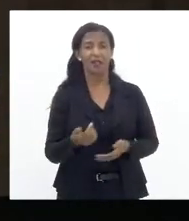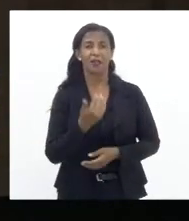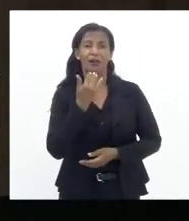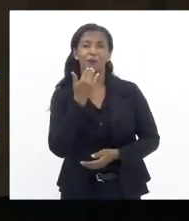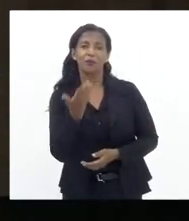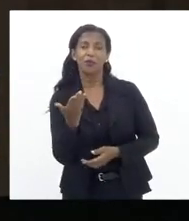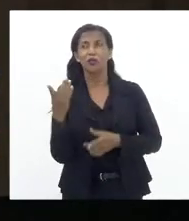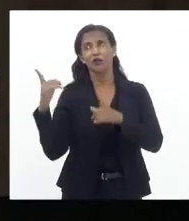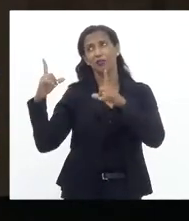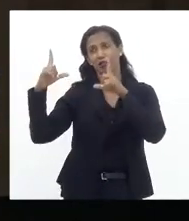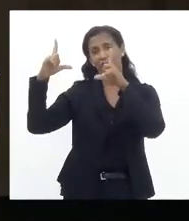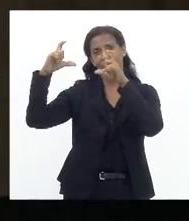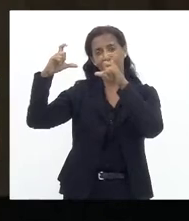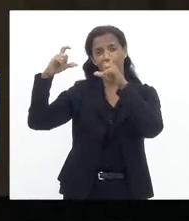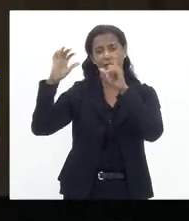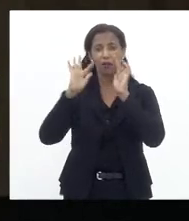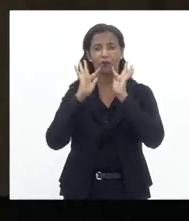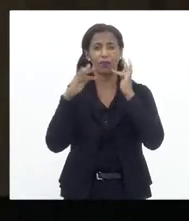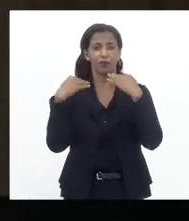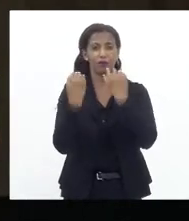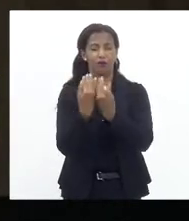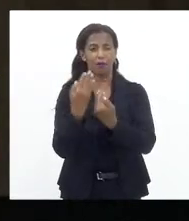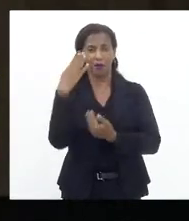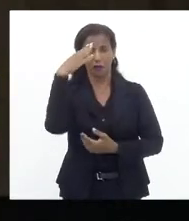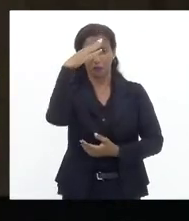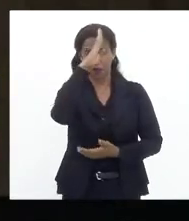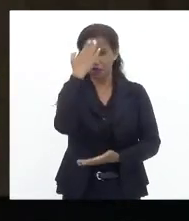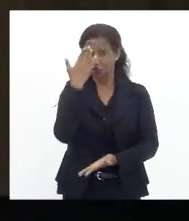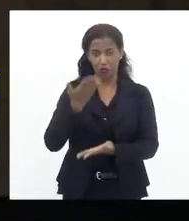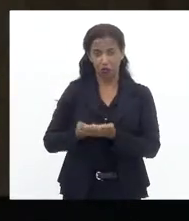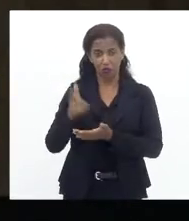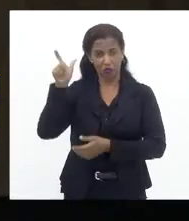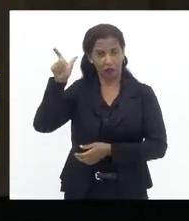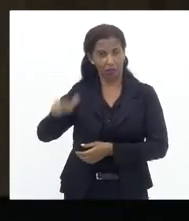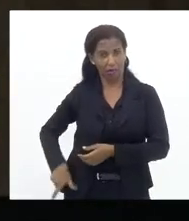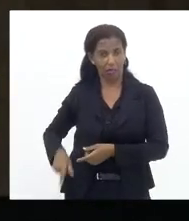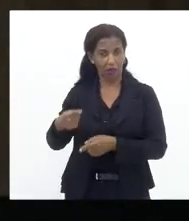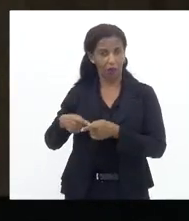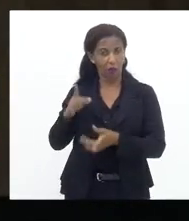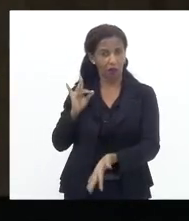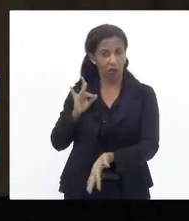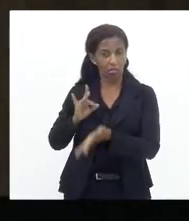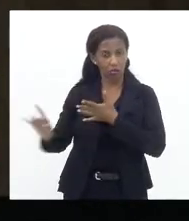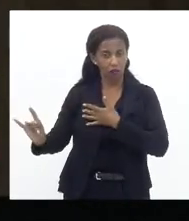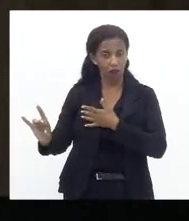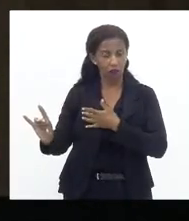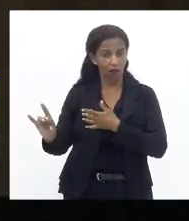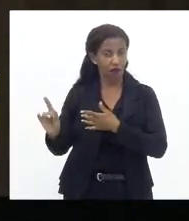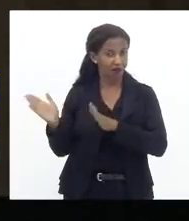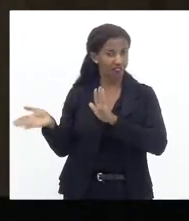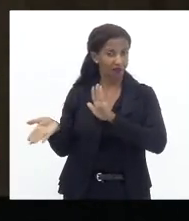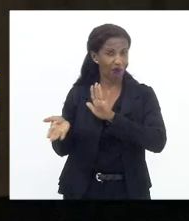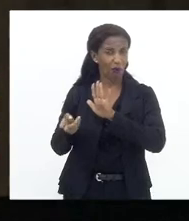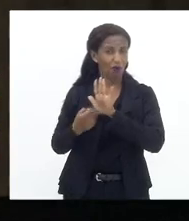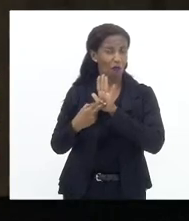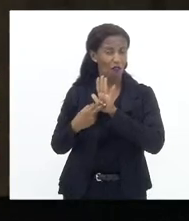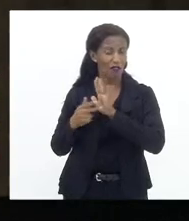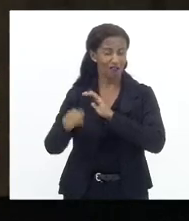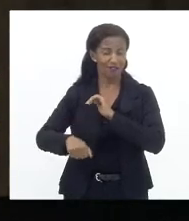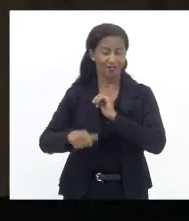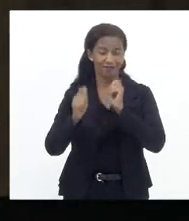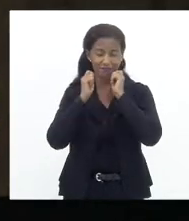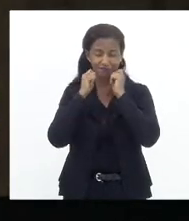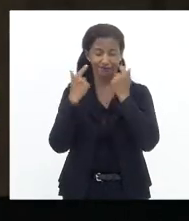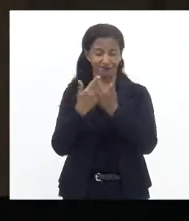tirar foto do lado da família bolsonaro que já não confia na sua figura porque é um traidor confesso e essa